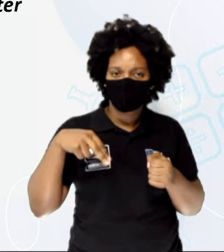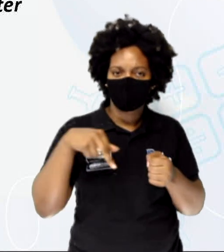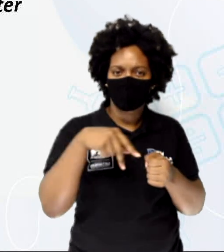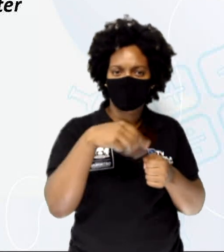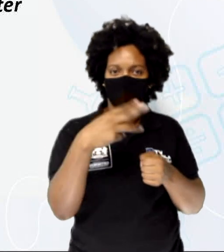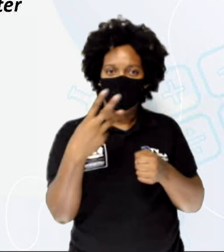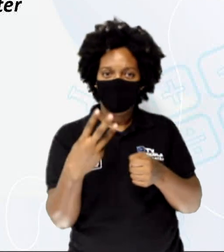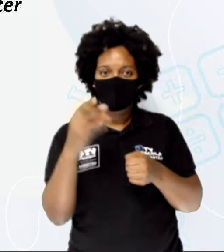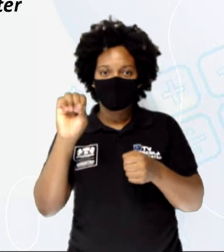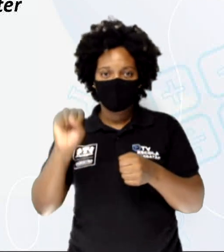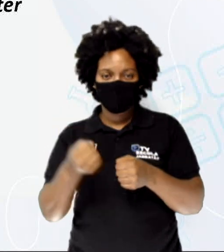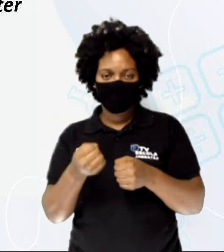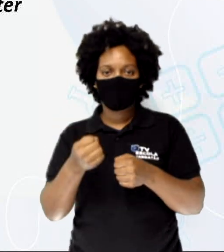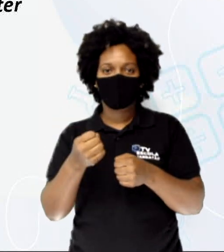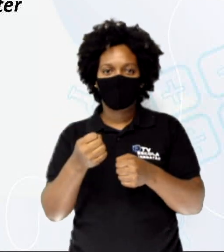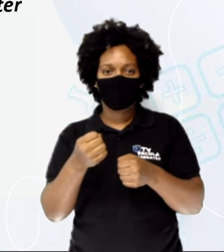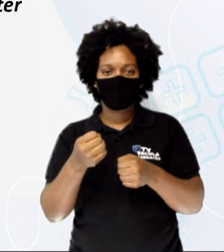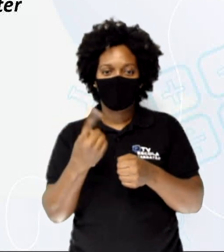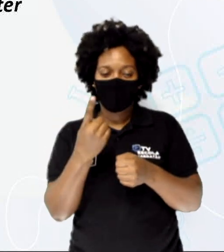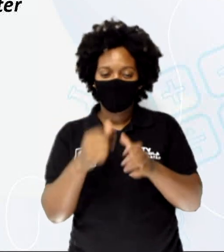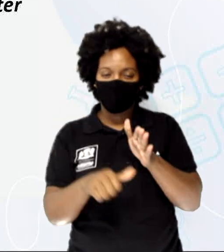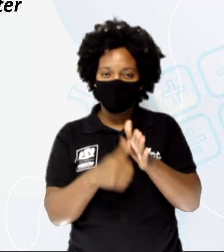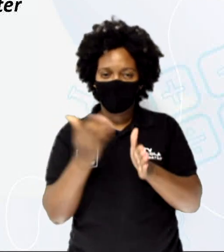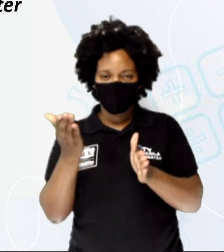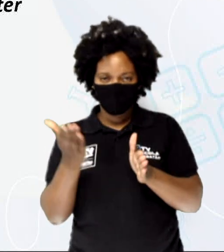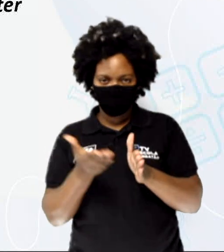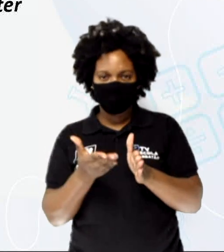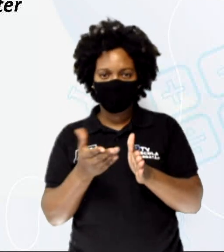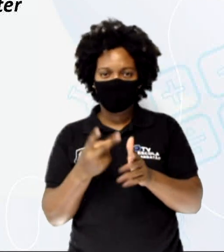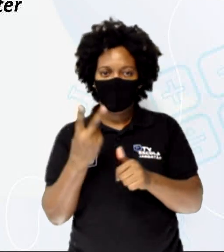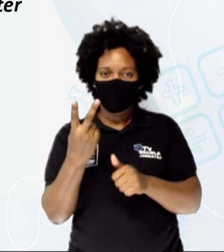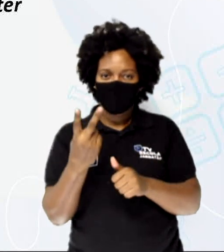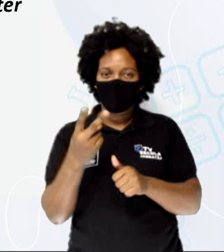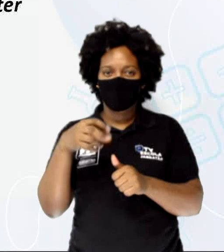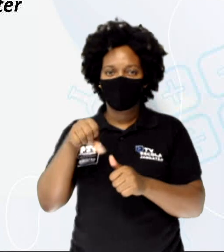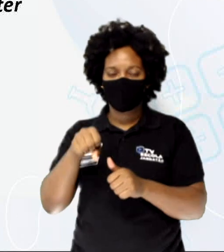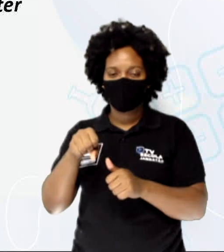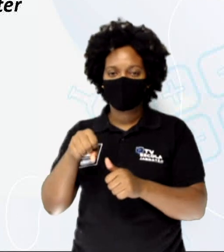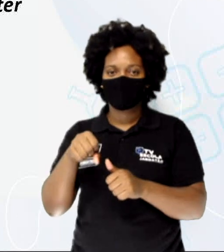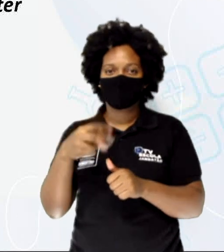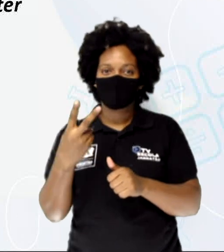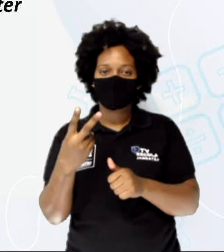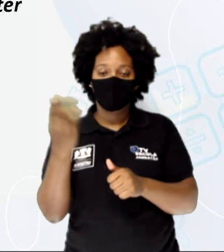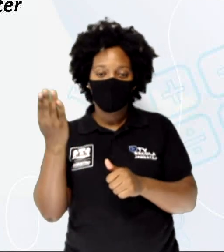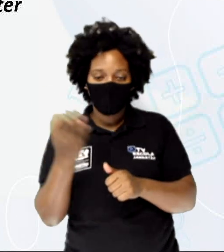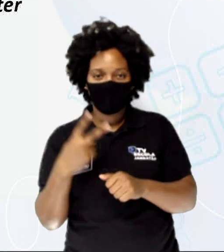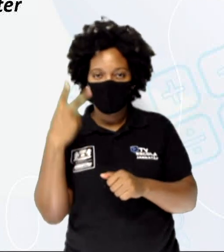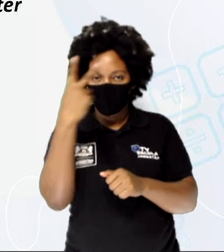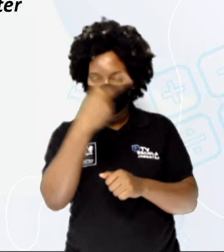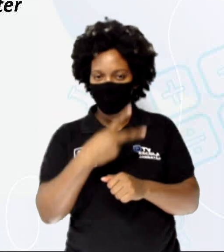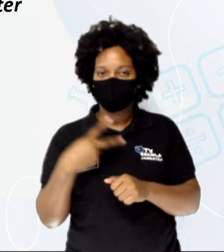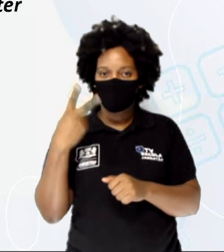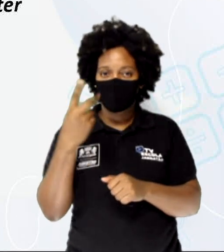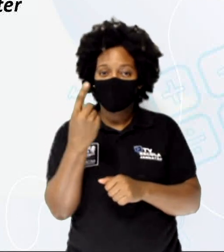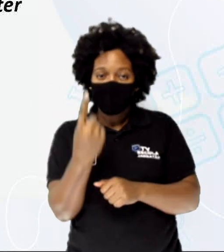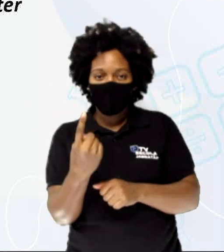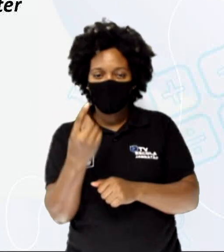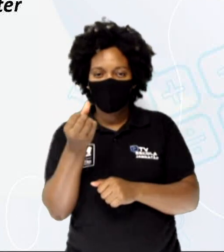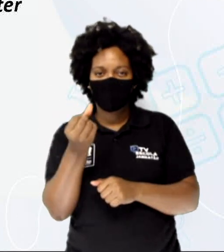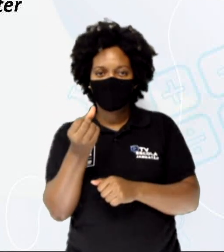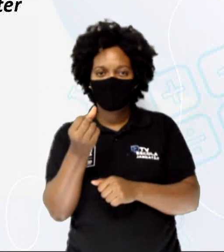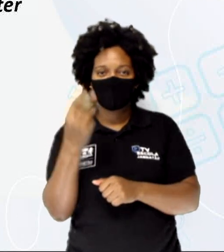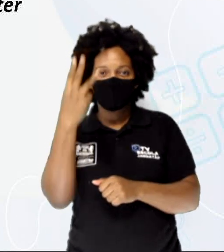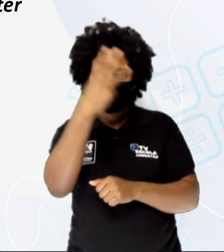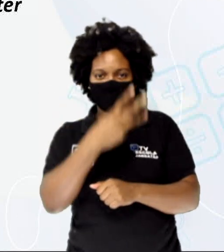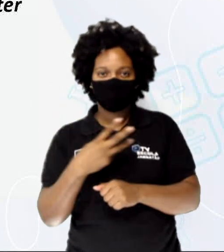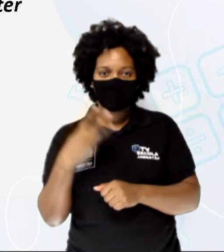3/8 da pista na primeira meia hora, 2/9 na segunda meia hora e 1/6 dessa pista na terceira